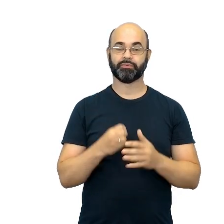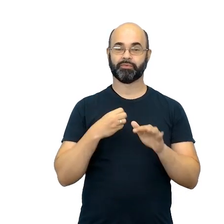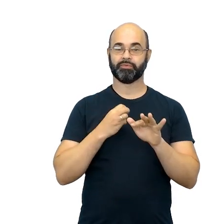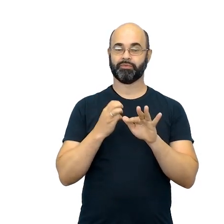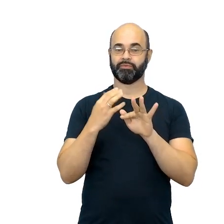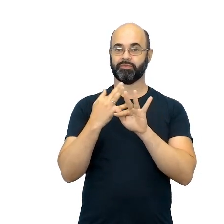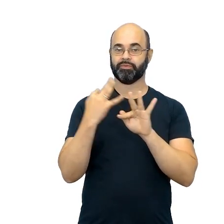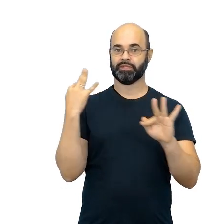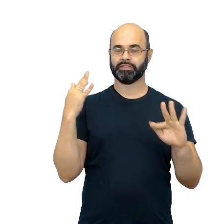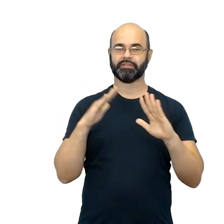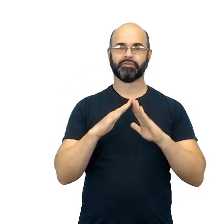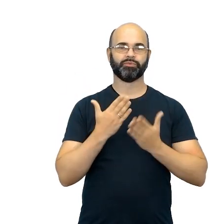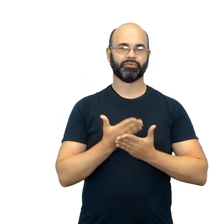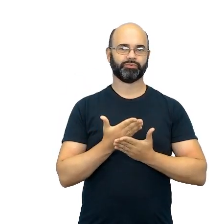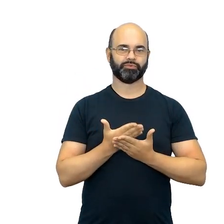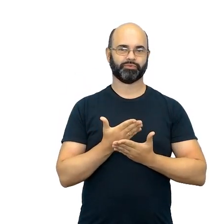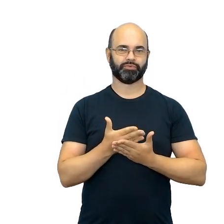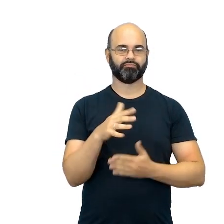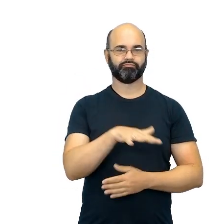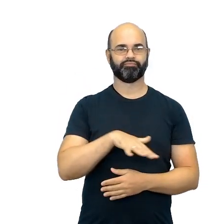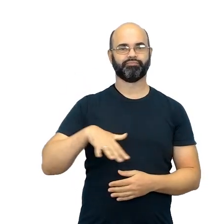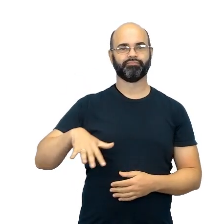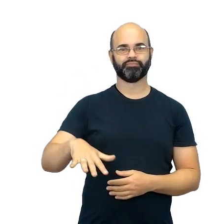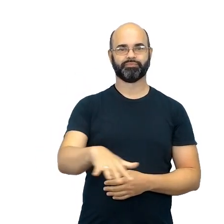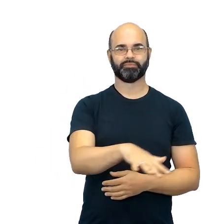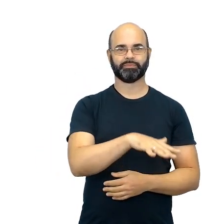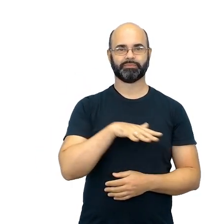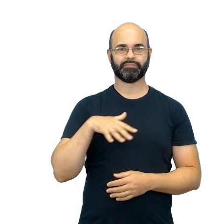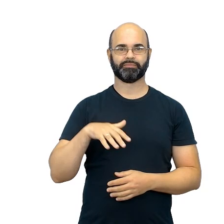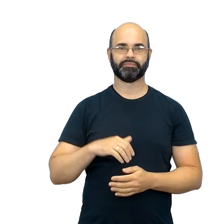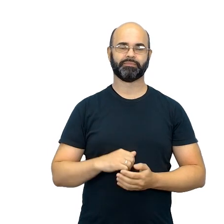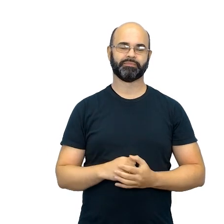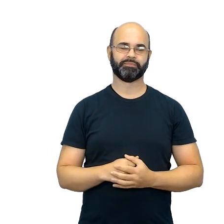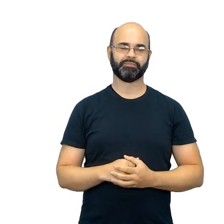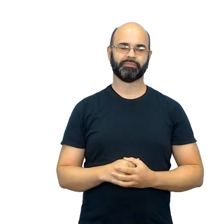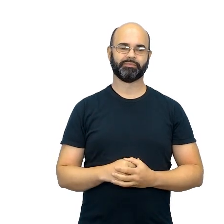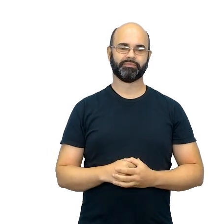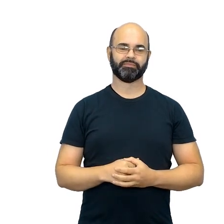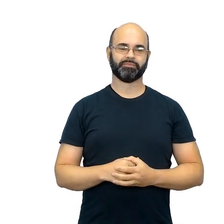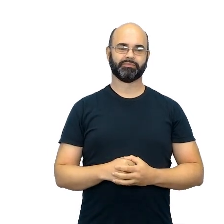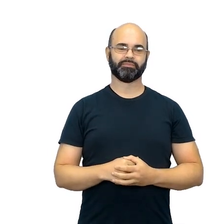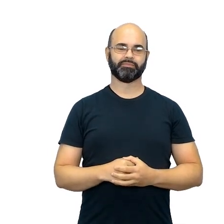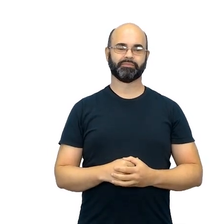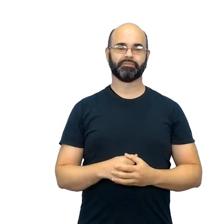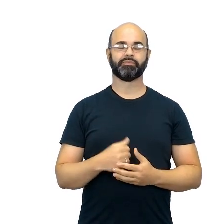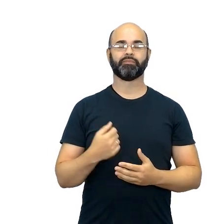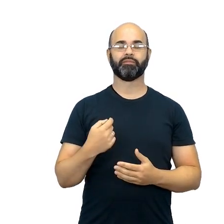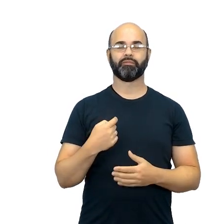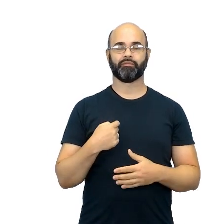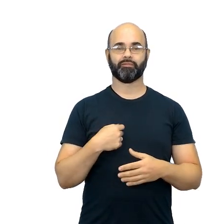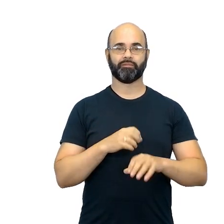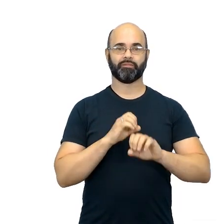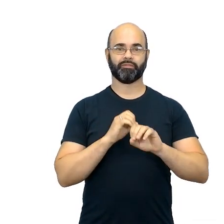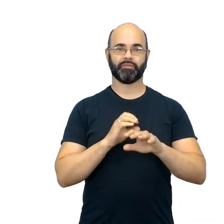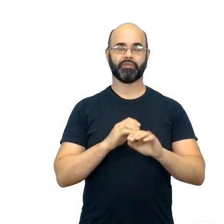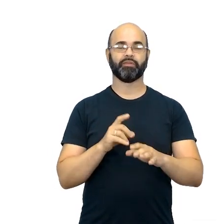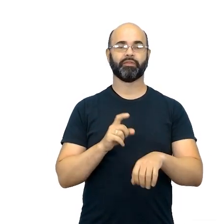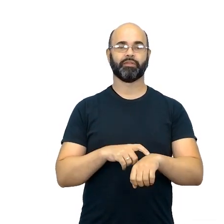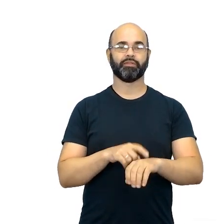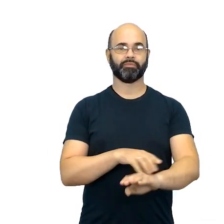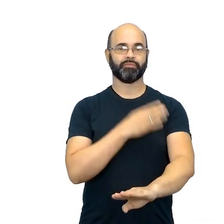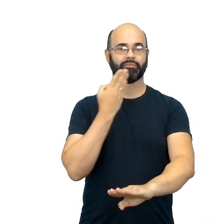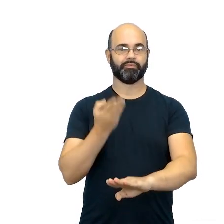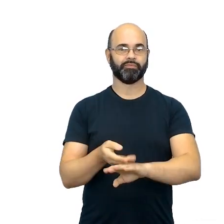Física. Atualmente eu trabalho numa escola do programa de período integral, lecionando matemática para o